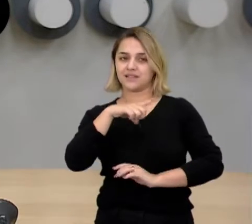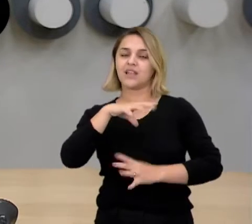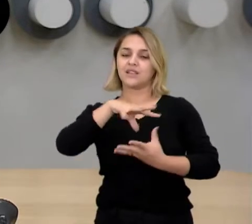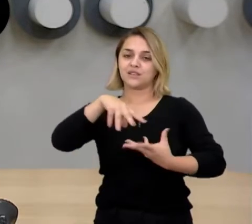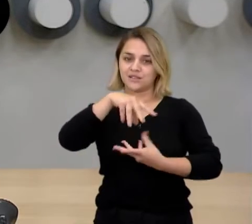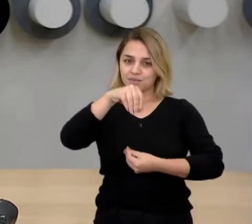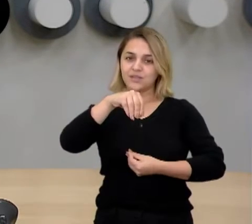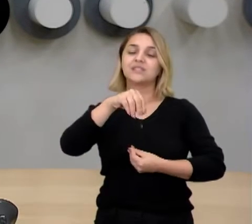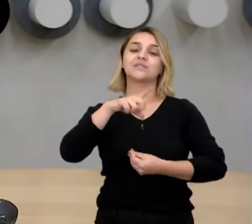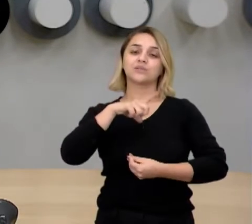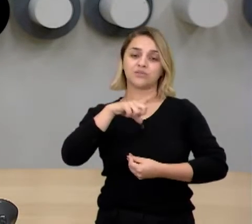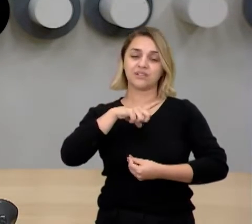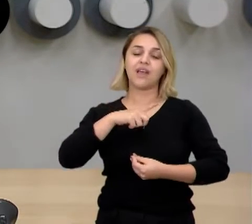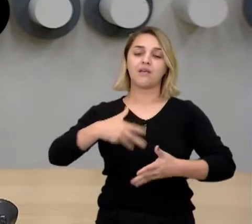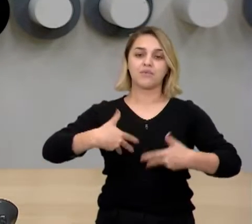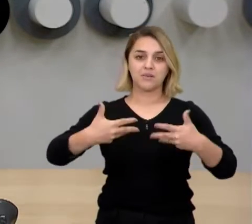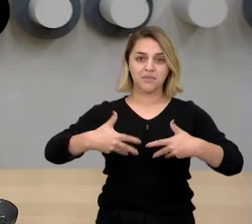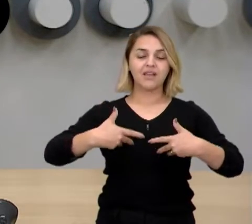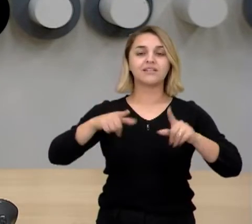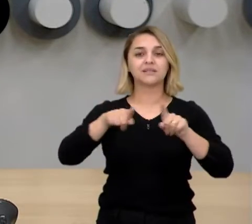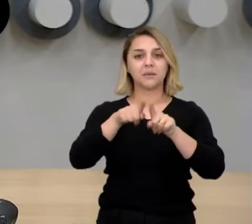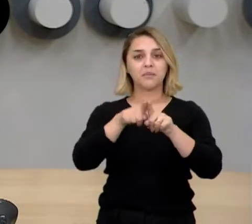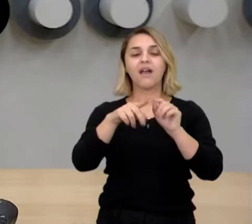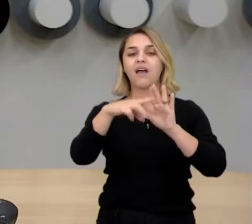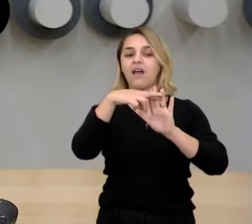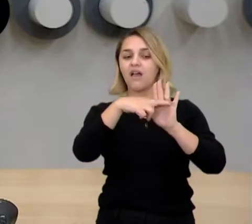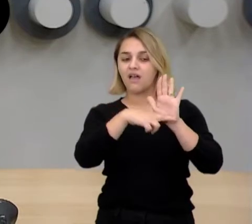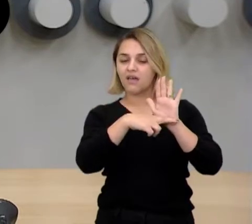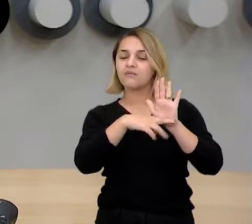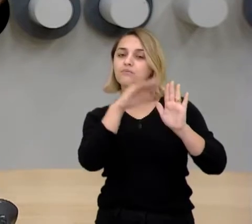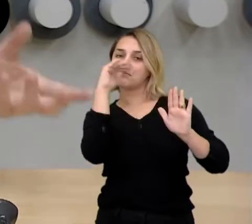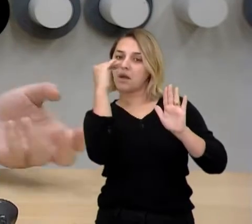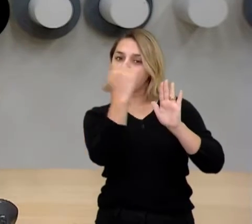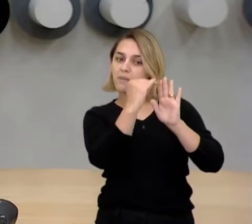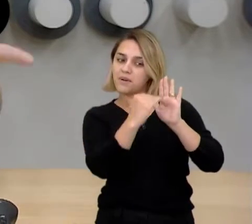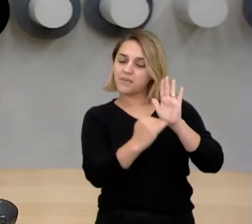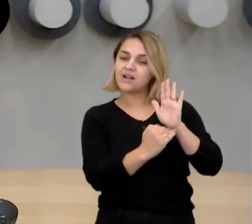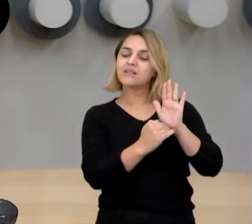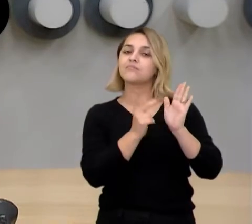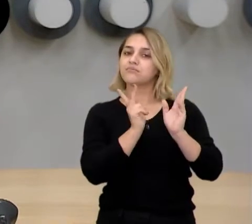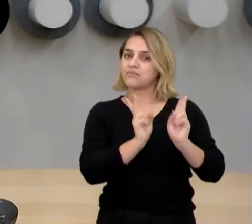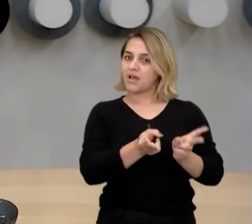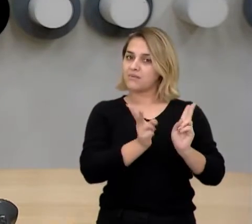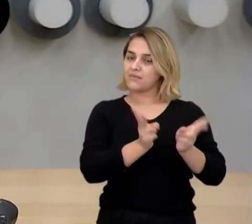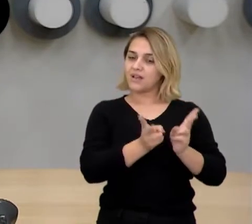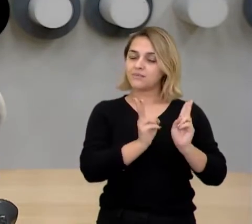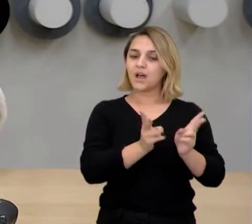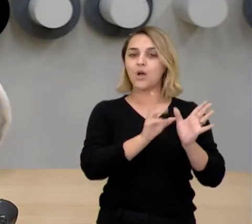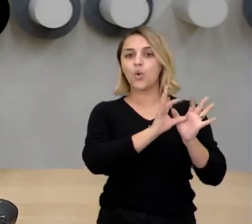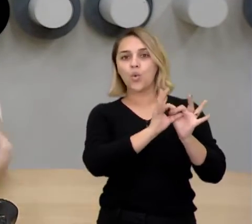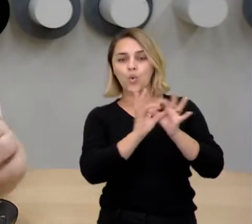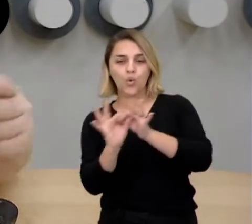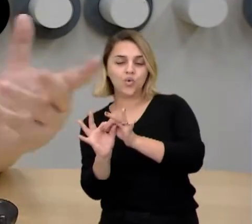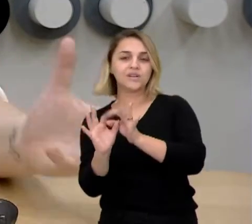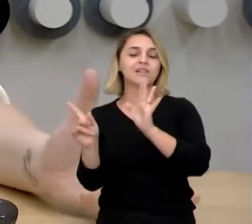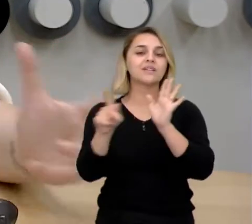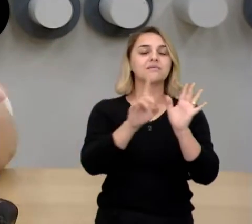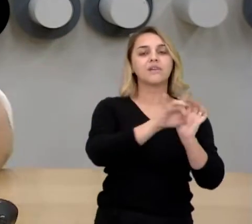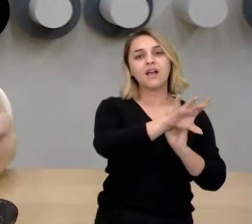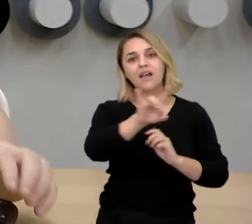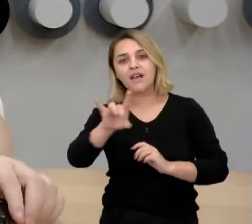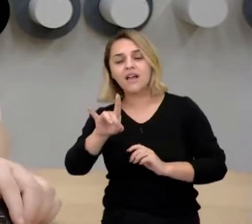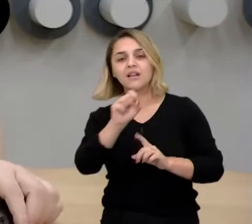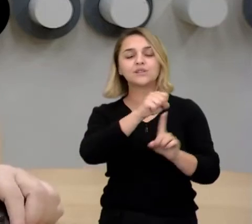são mobilizadas, elas são respeitadas e mantidas a depender do contexto, né, de cada sociedade, em